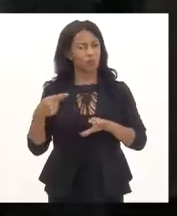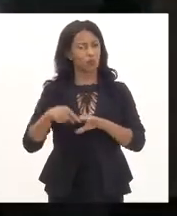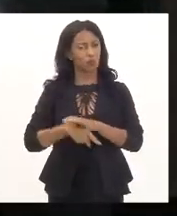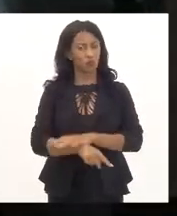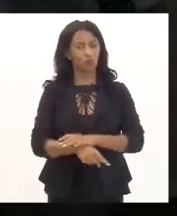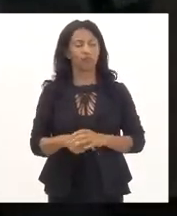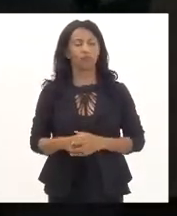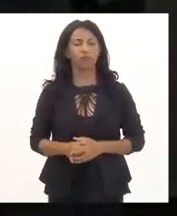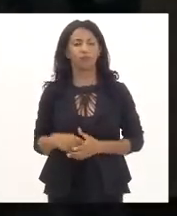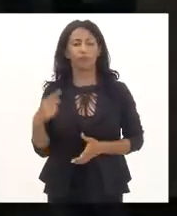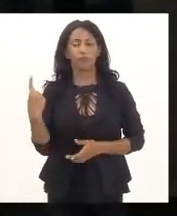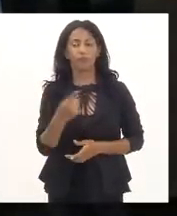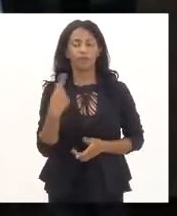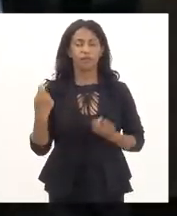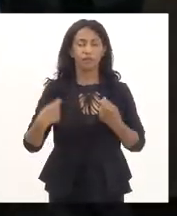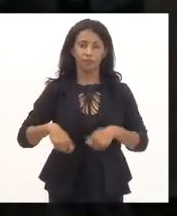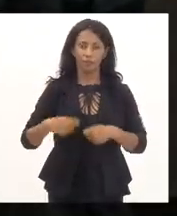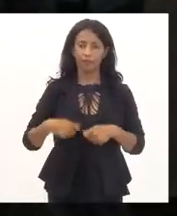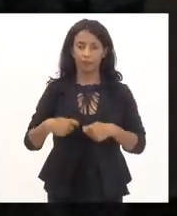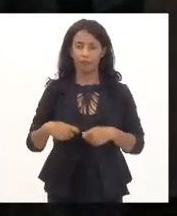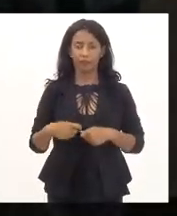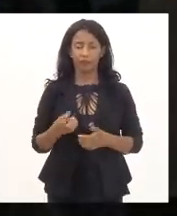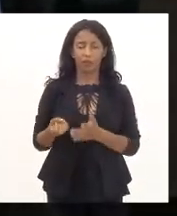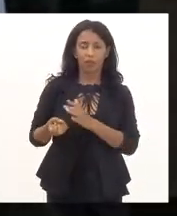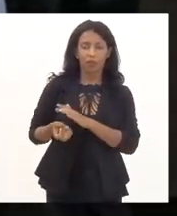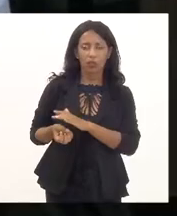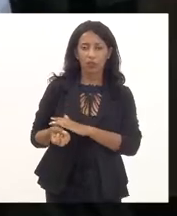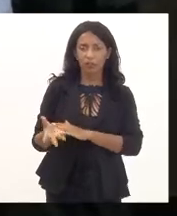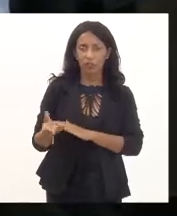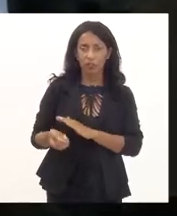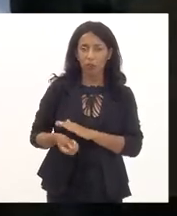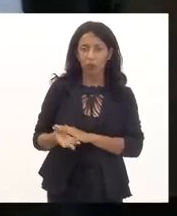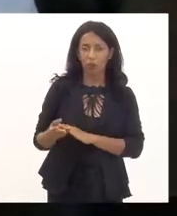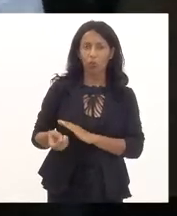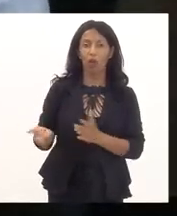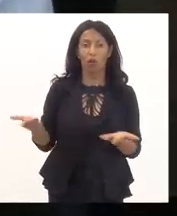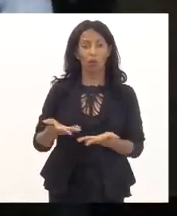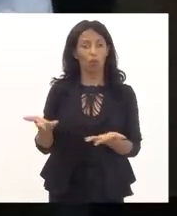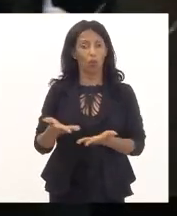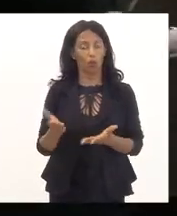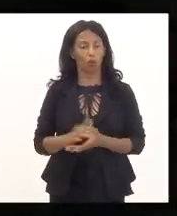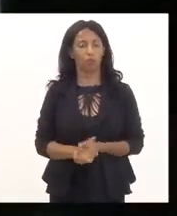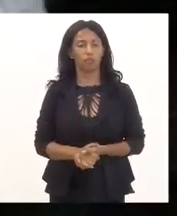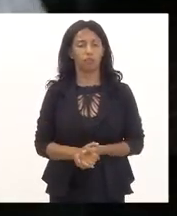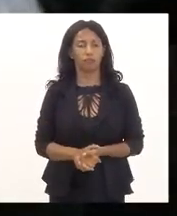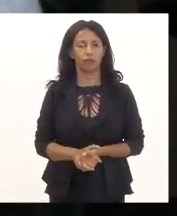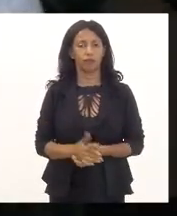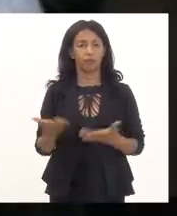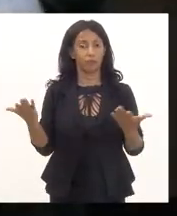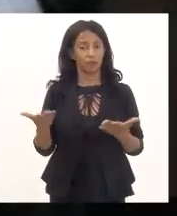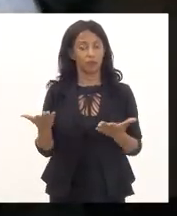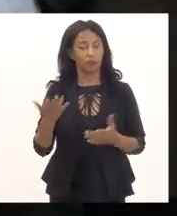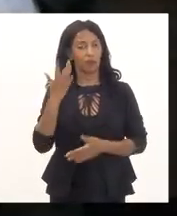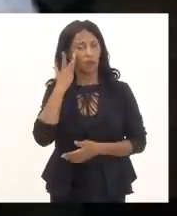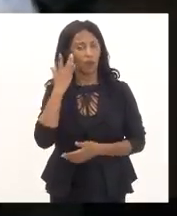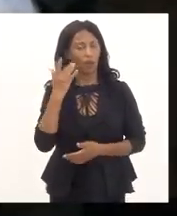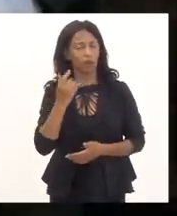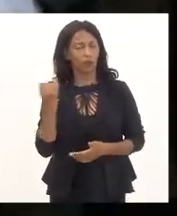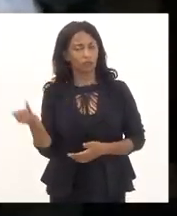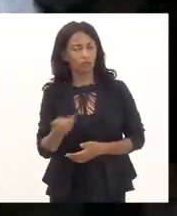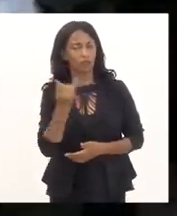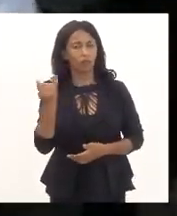profunda e a gente precisa de investimento acontecendo agora. Então eu entendo que o papel do Fundo